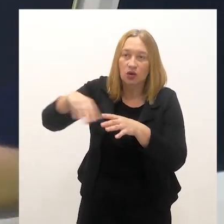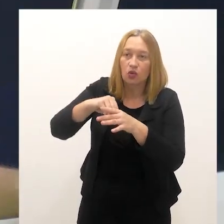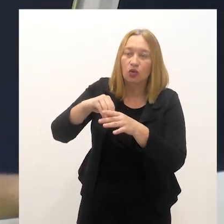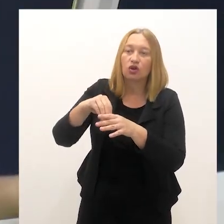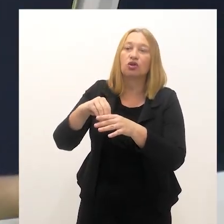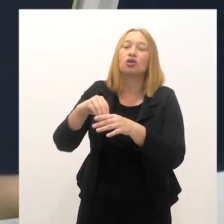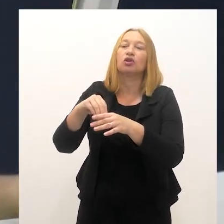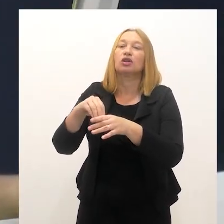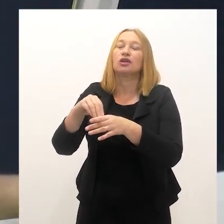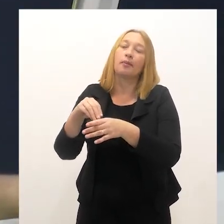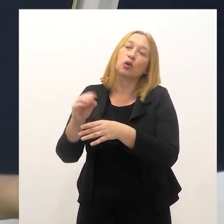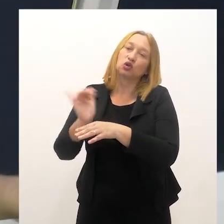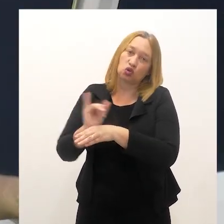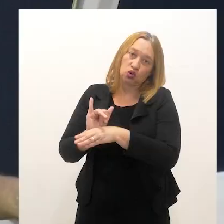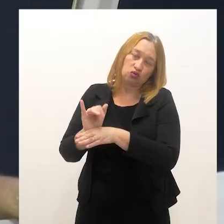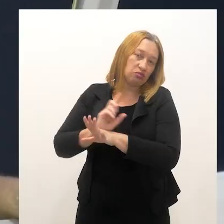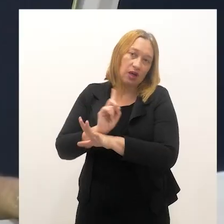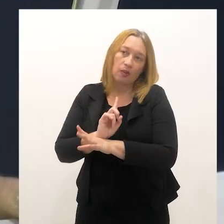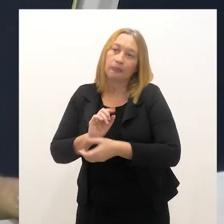e colocar no YouTube depois.